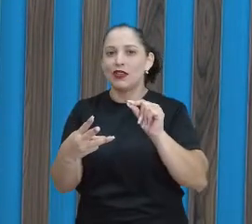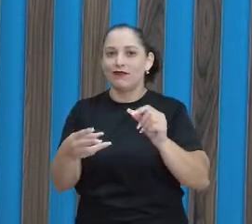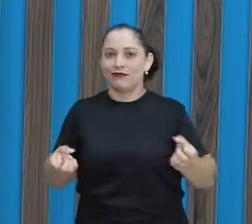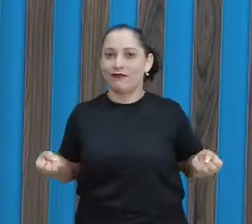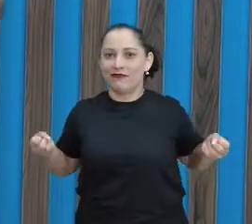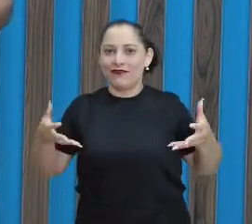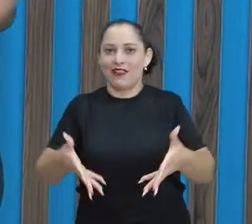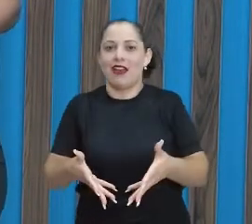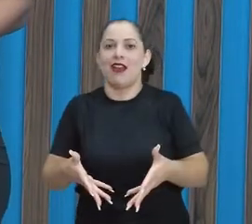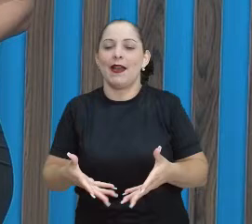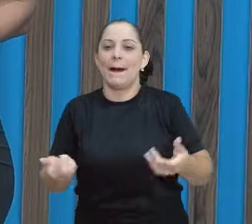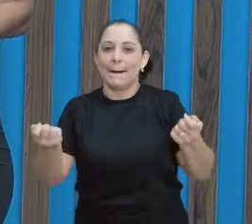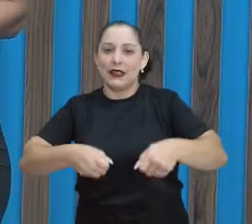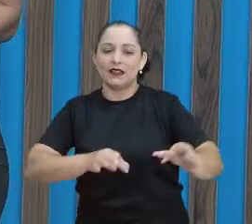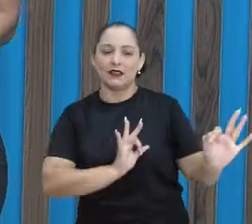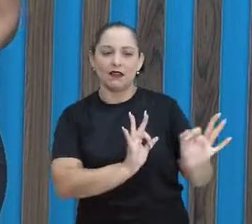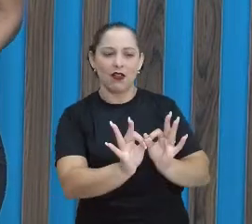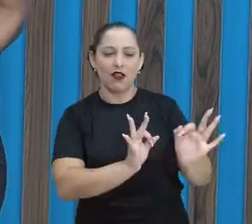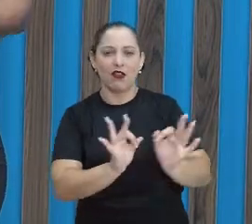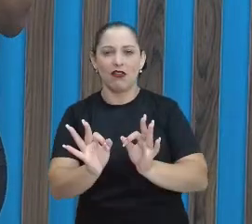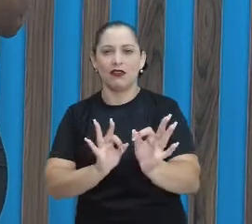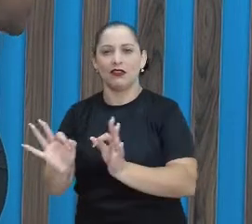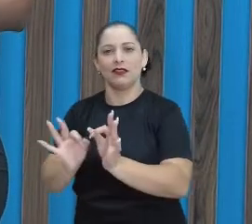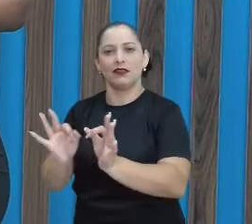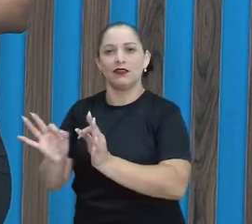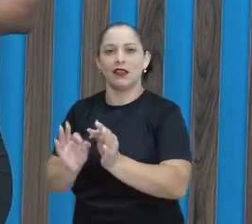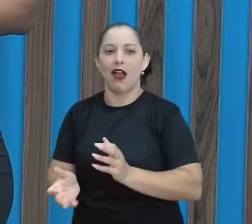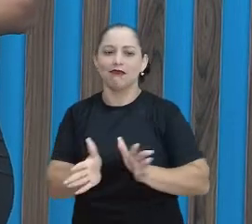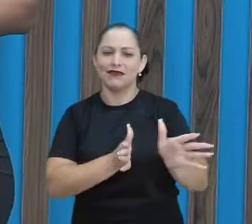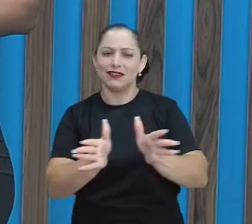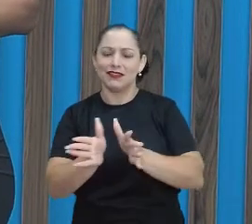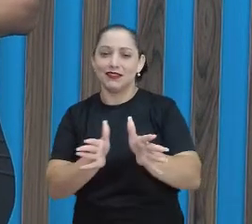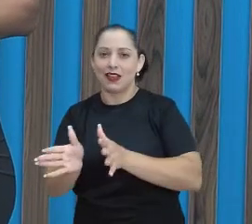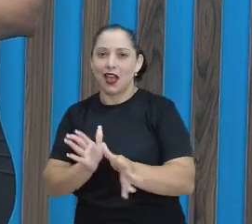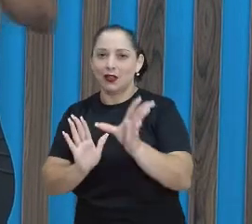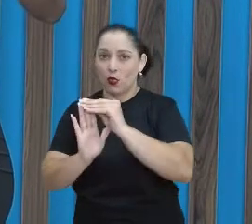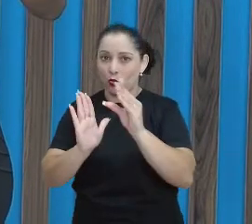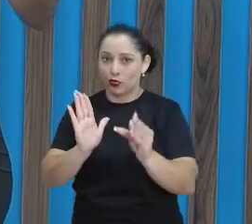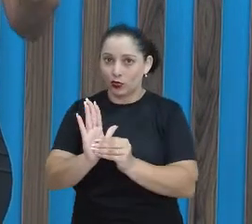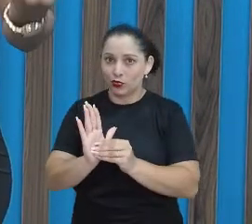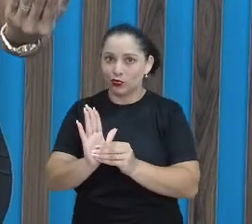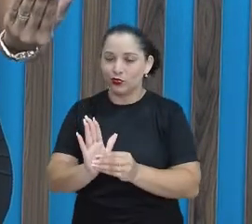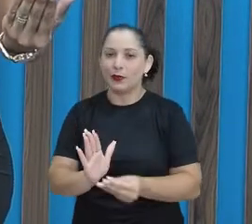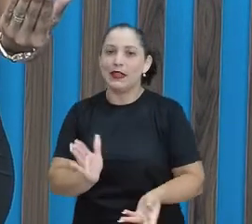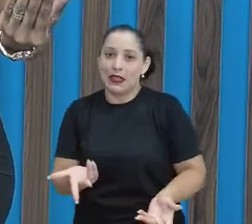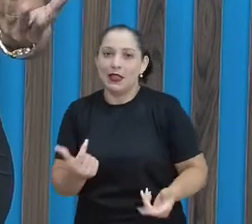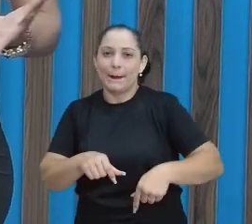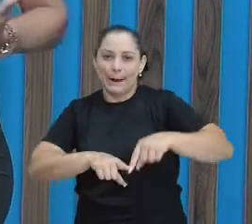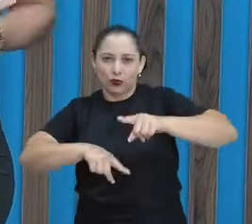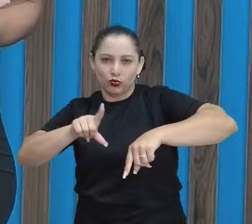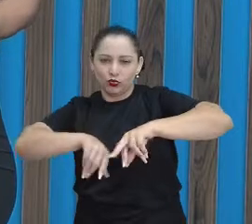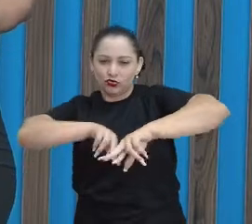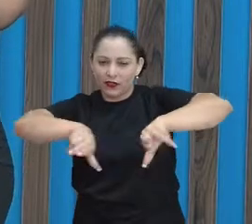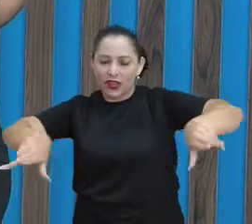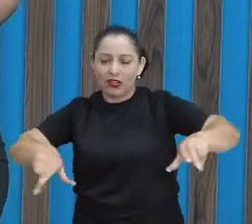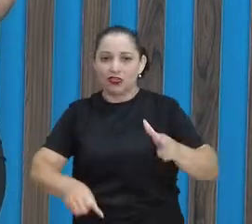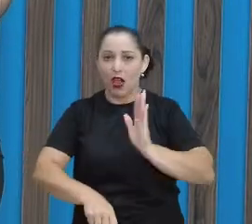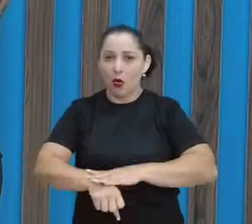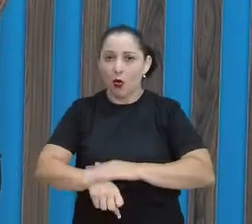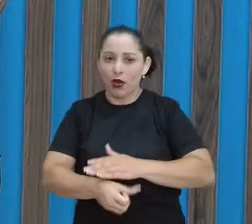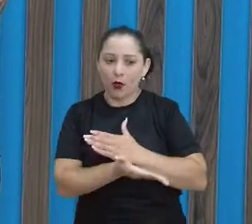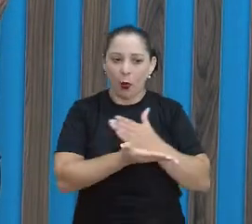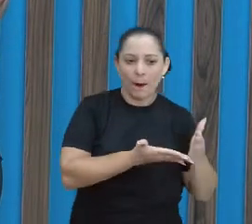executiva, porque a gente vai precisar se organizar para ter acesso a um material como esse. A hora de começar a atividade, a hora